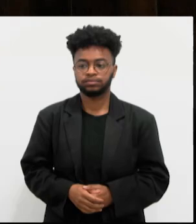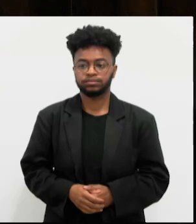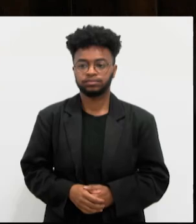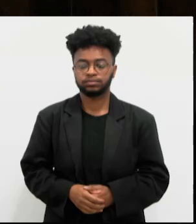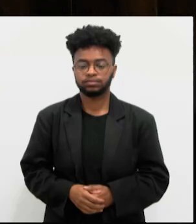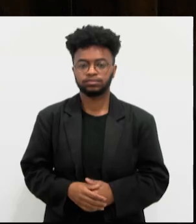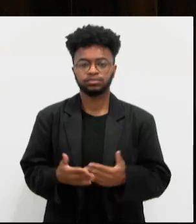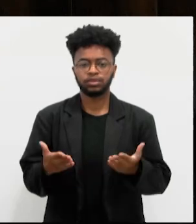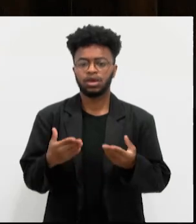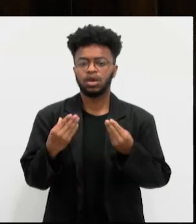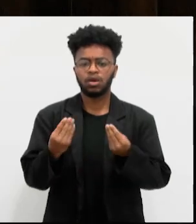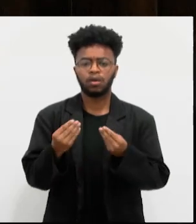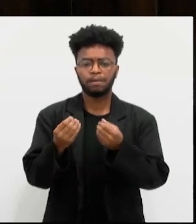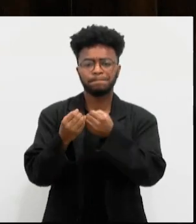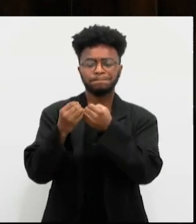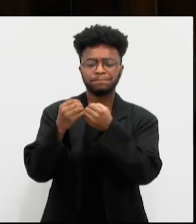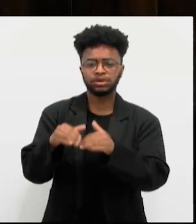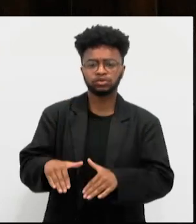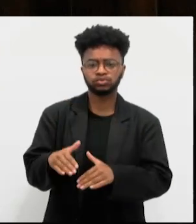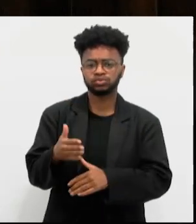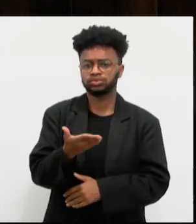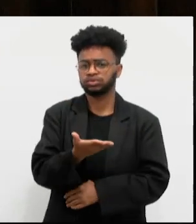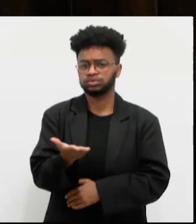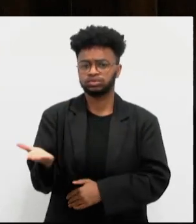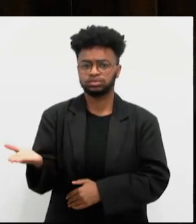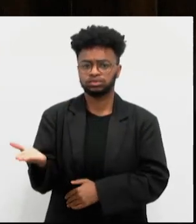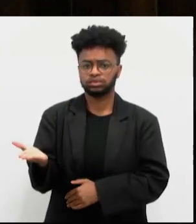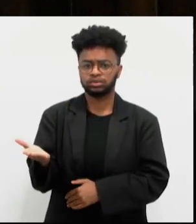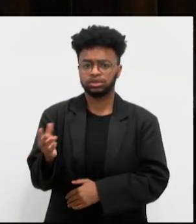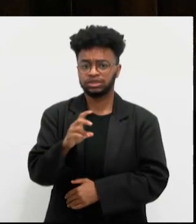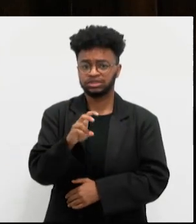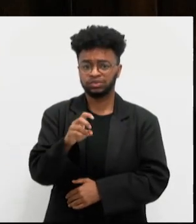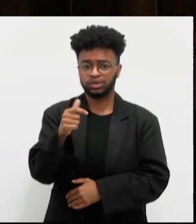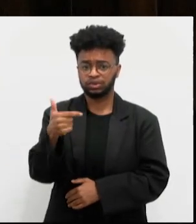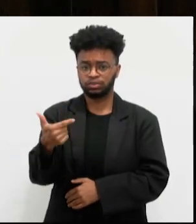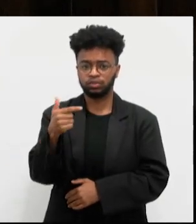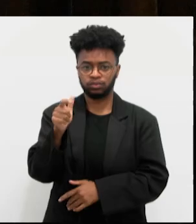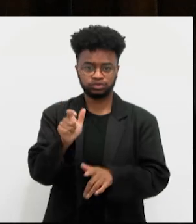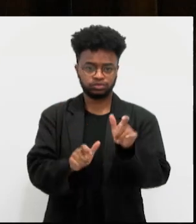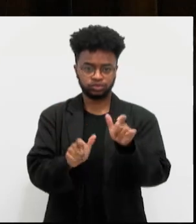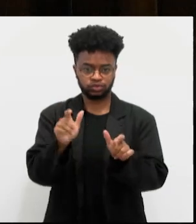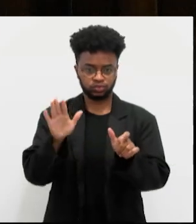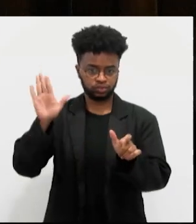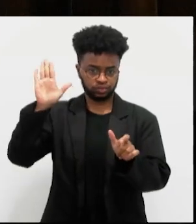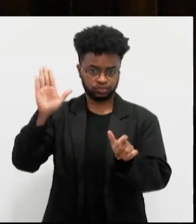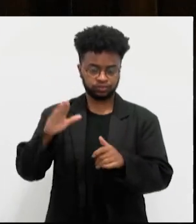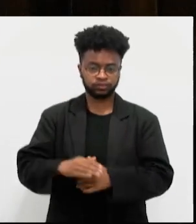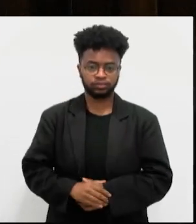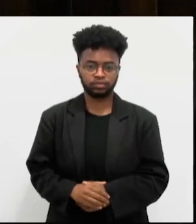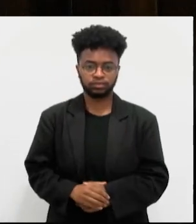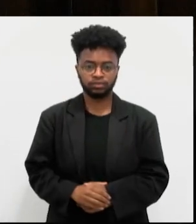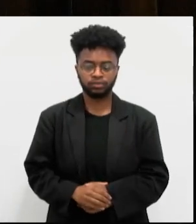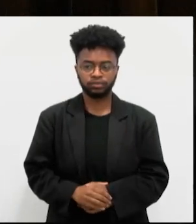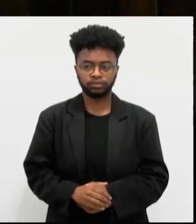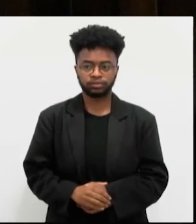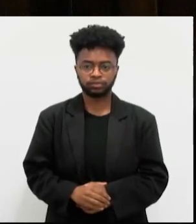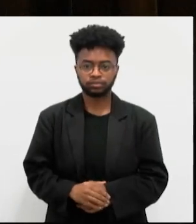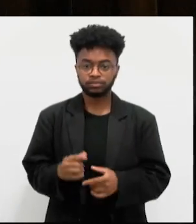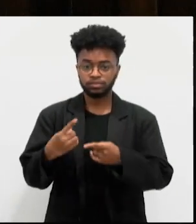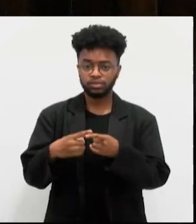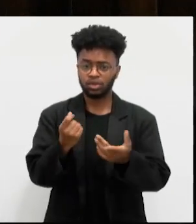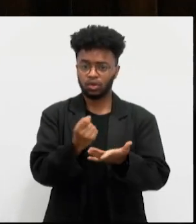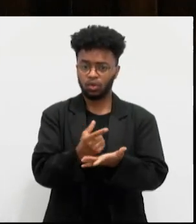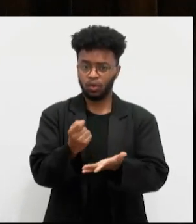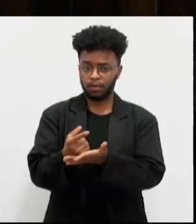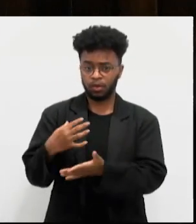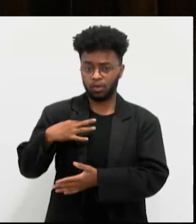que prejuízo está tendo esses 52 candidatos. Comprar enxoval,